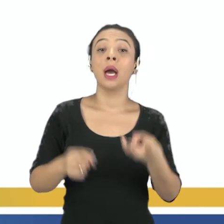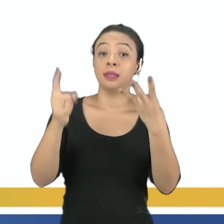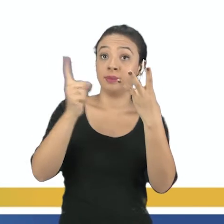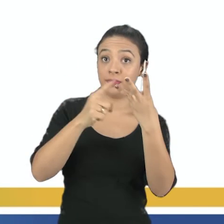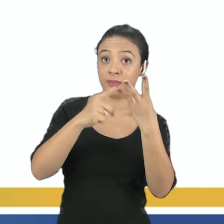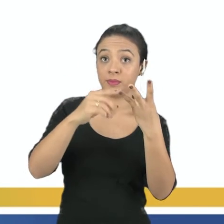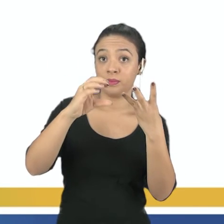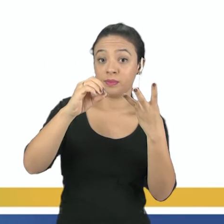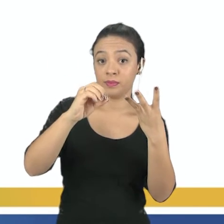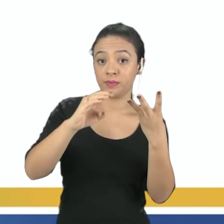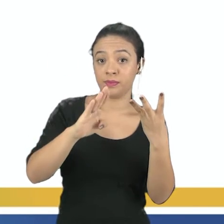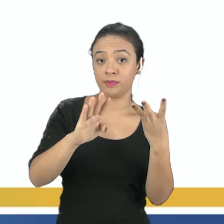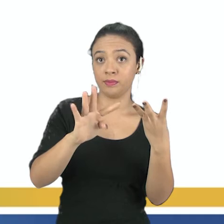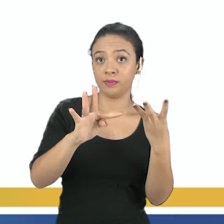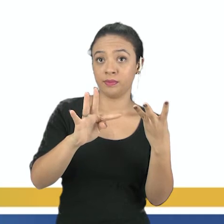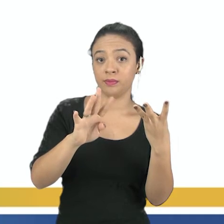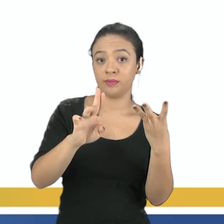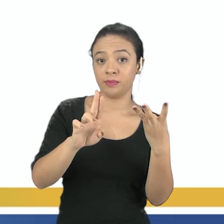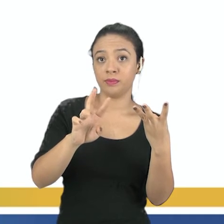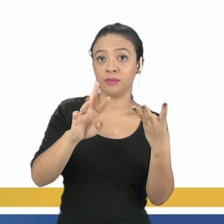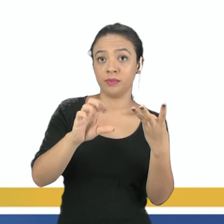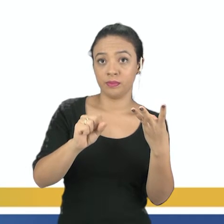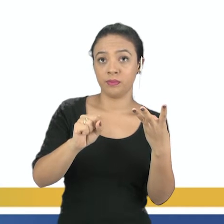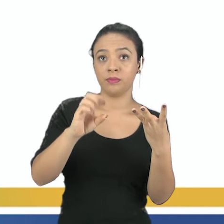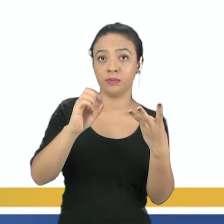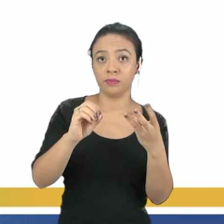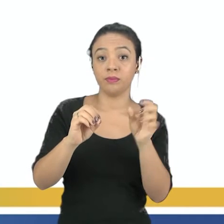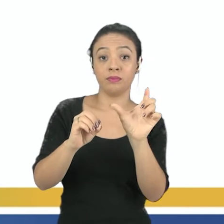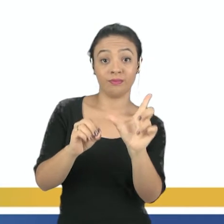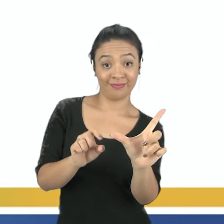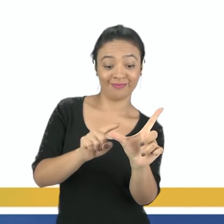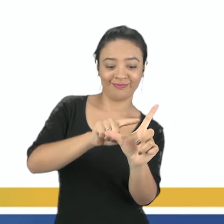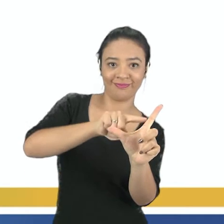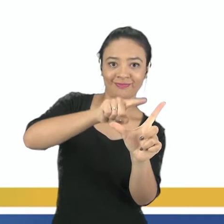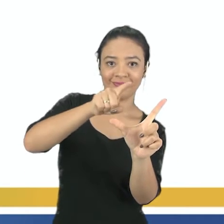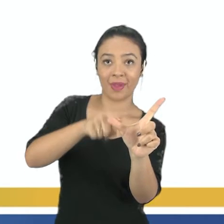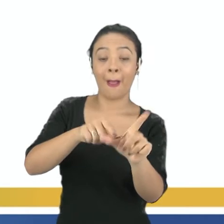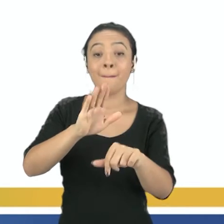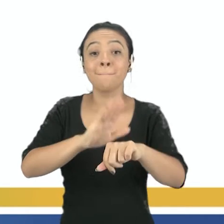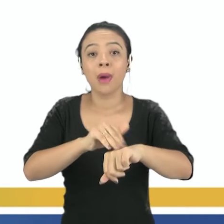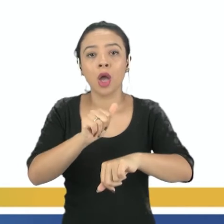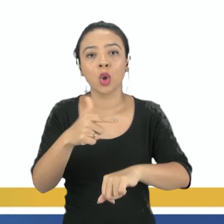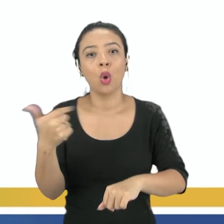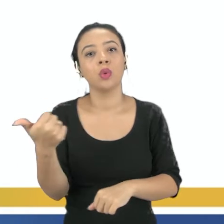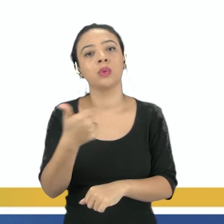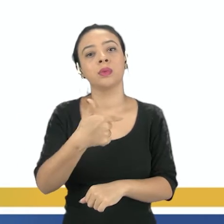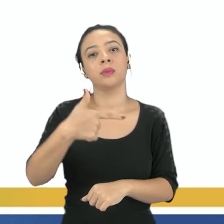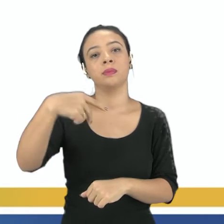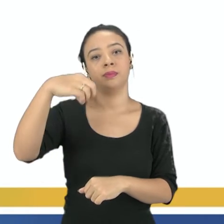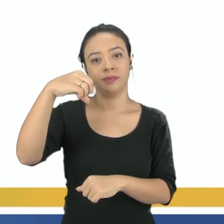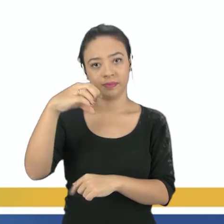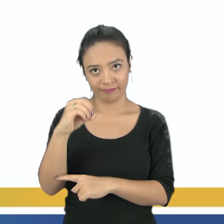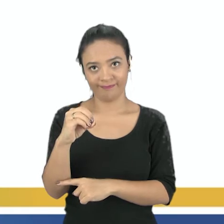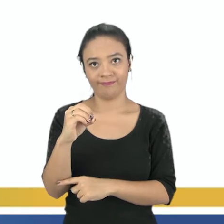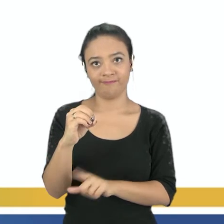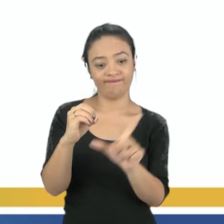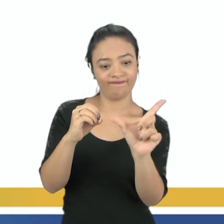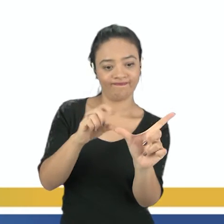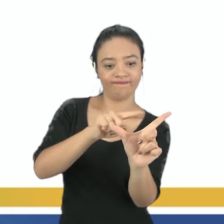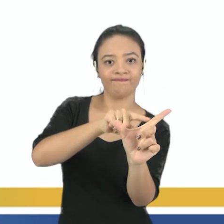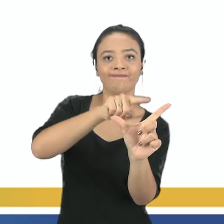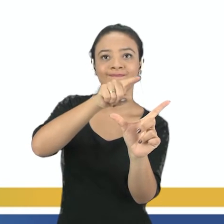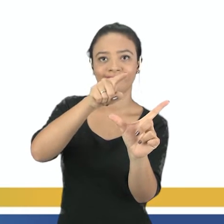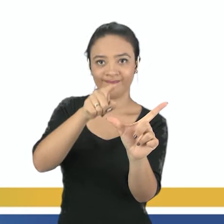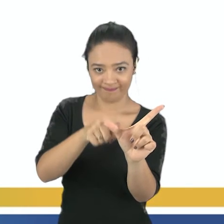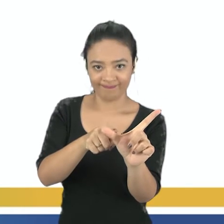o que nós temos também um ângulo obtuso que aquele que tem medida maior que 90° Observe aí abertura dele que é